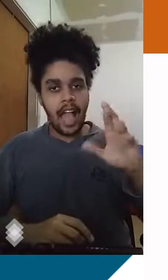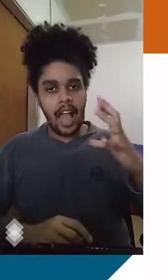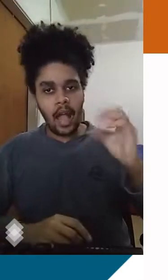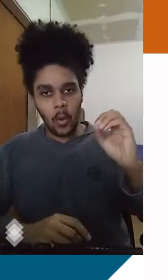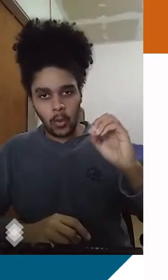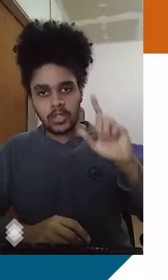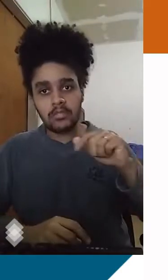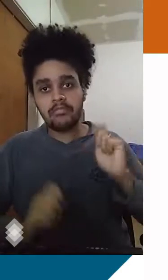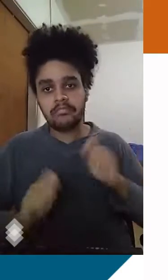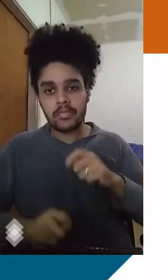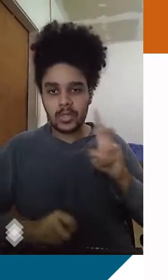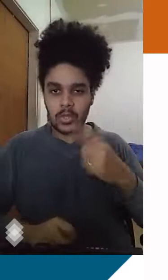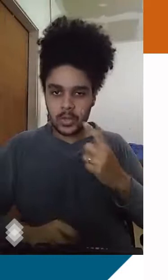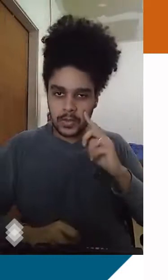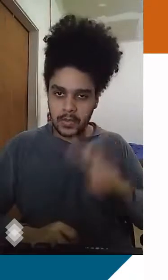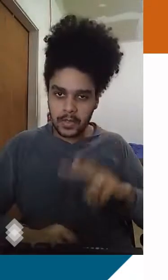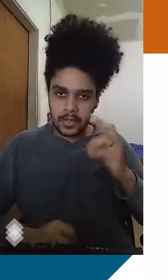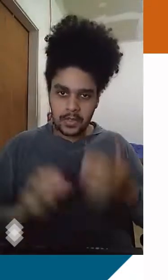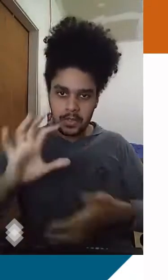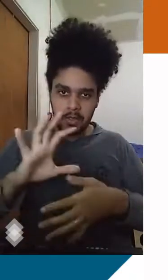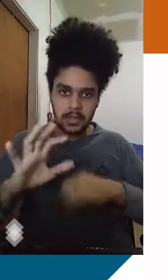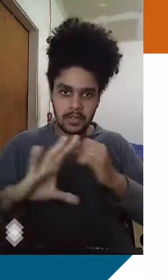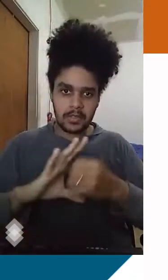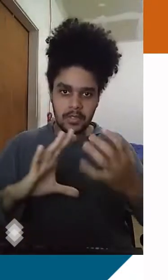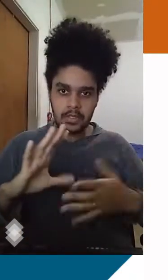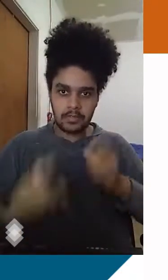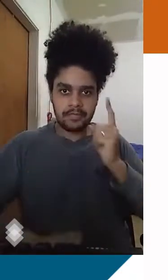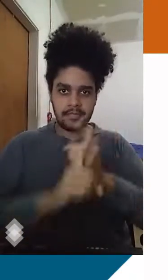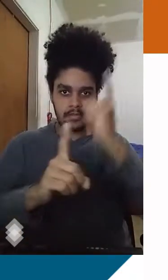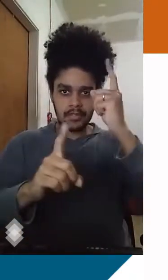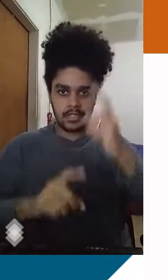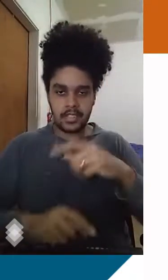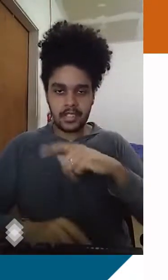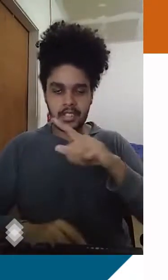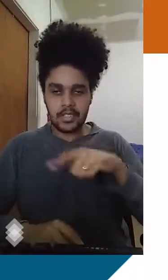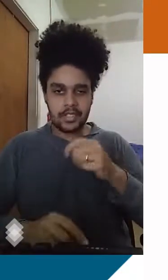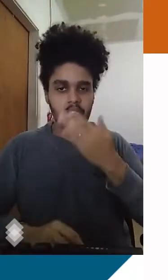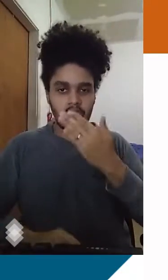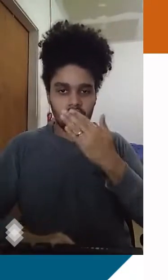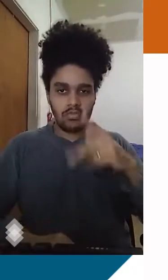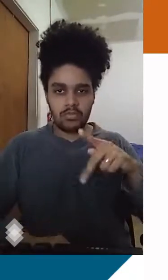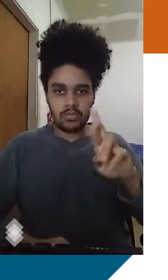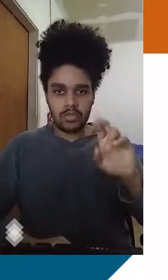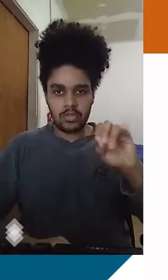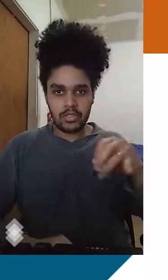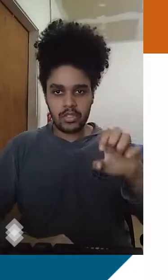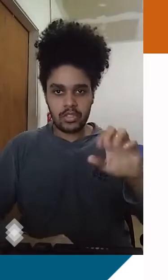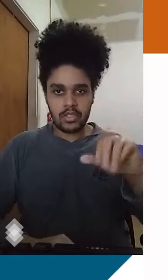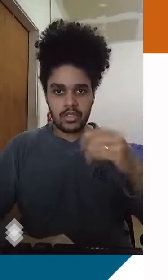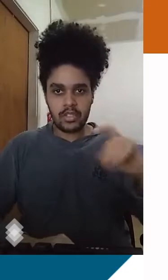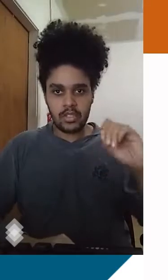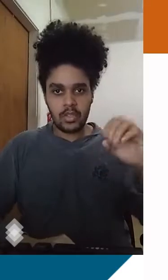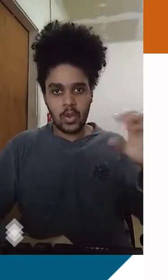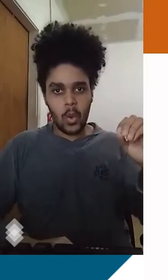aqui. Então, isso é suficiente para a gente olhar para o mapa com essas características e identificar que ele foi gerado por esse tipo de projeção,